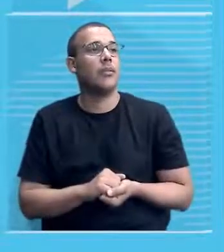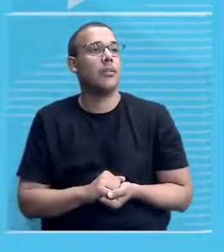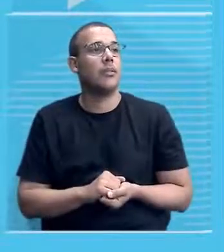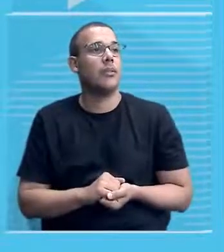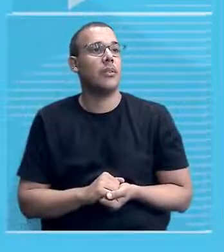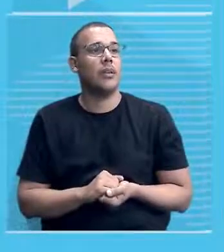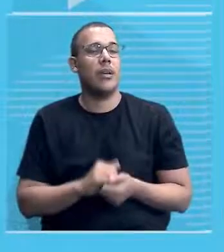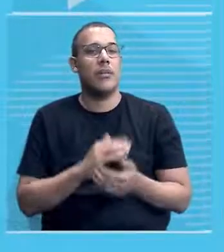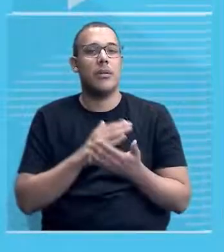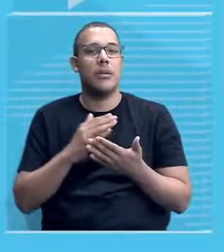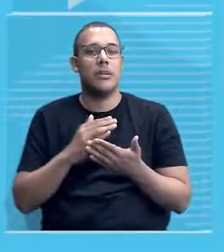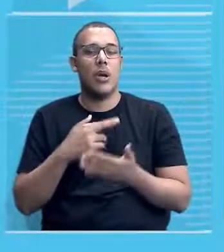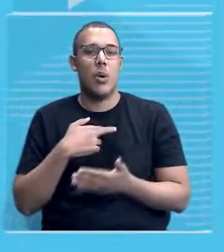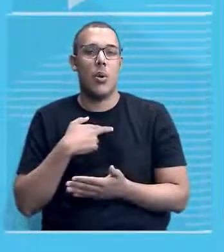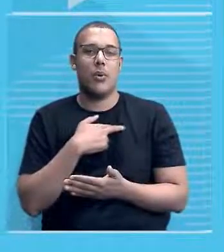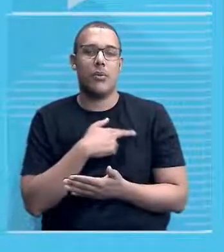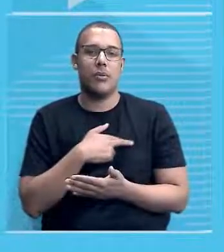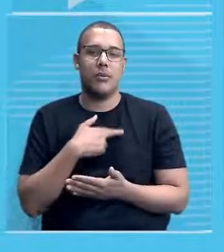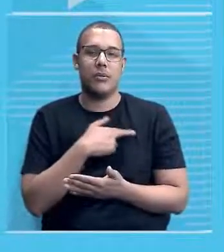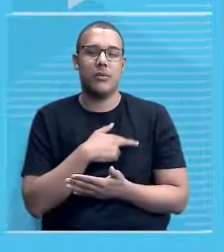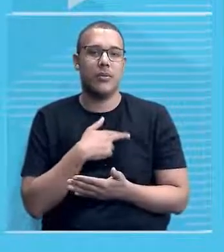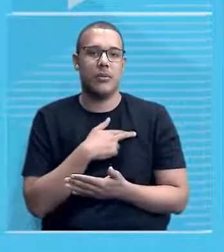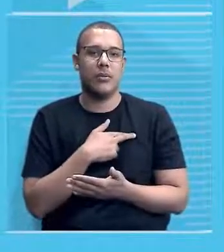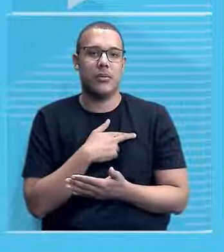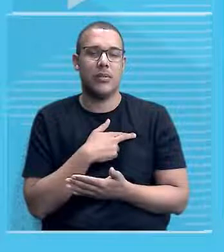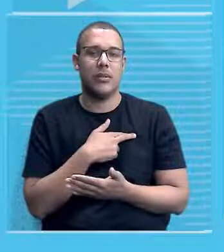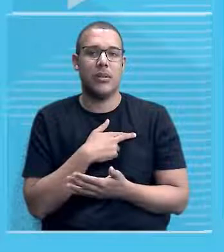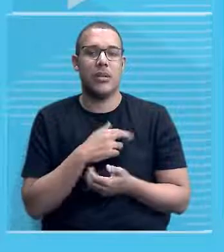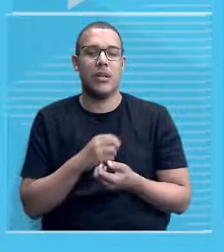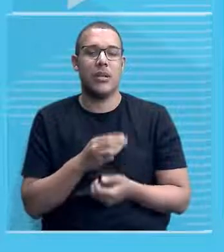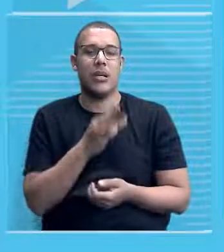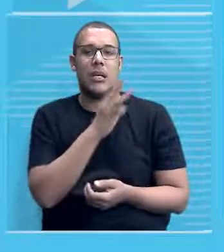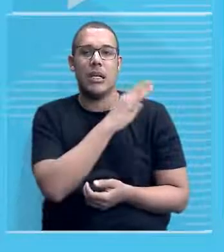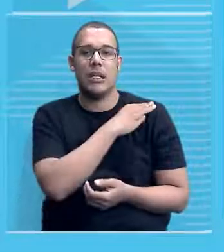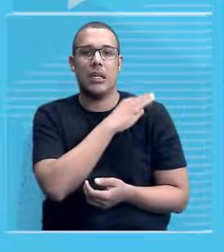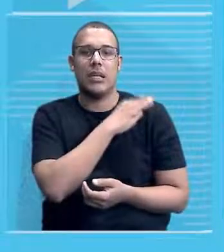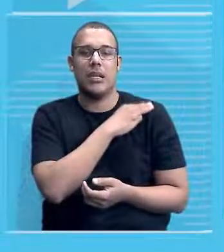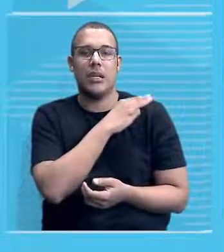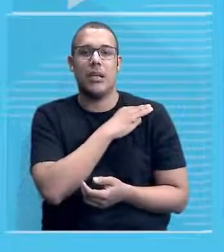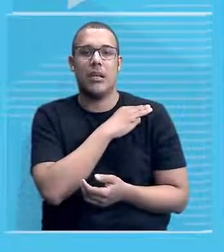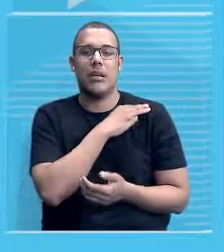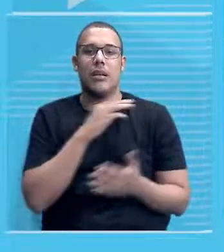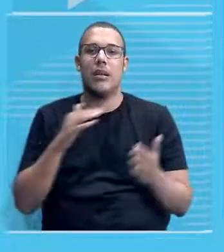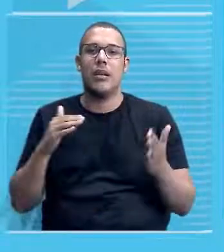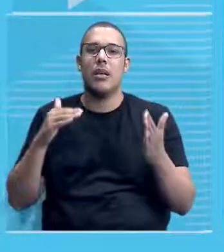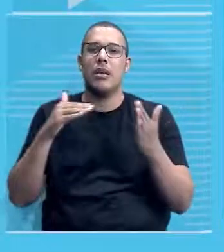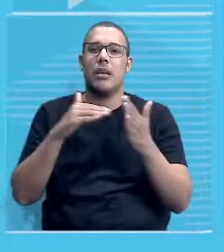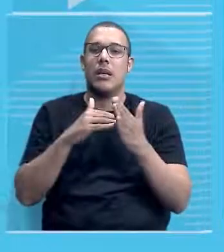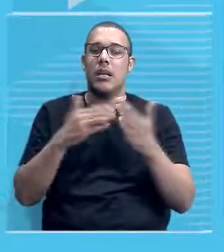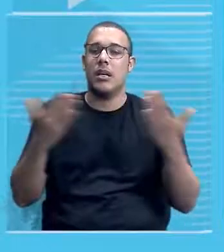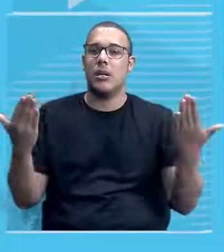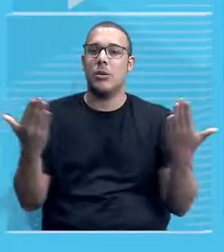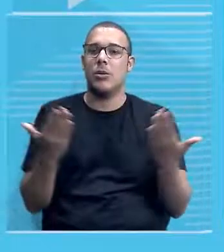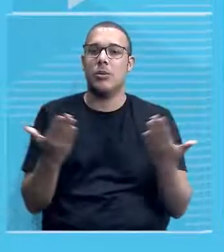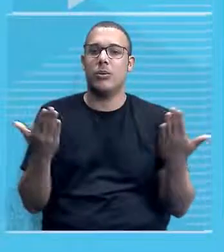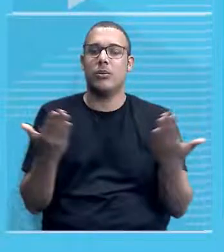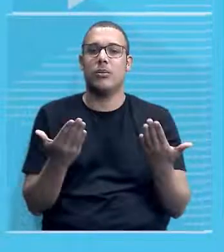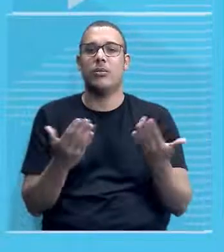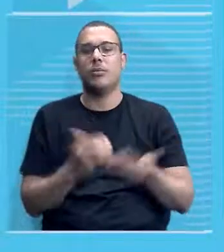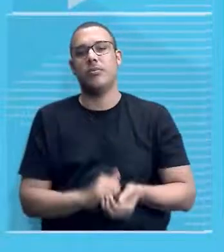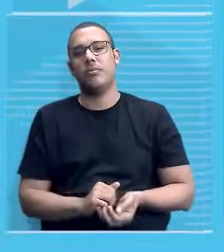daqui do Romantismo e na terceira série vem até os dias atuais